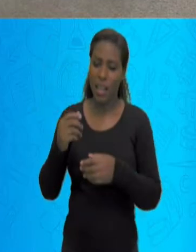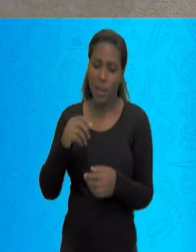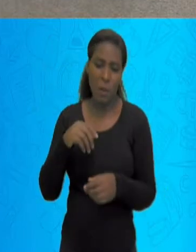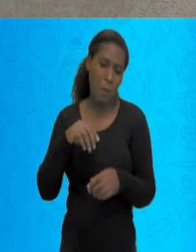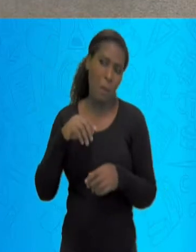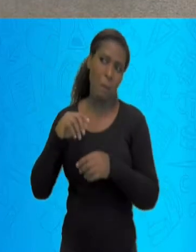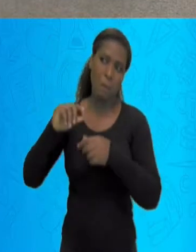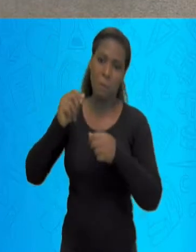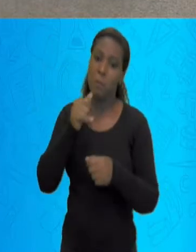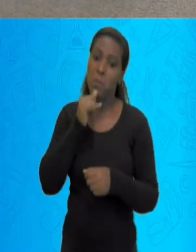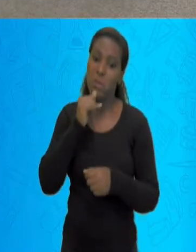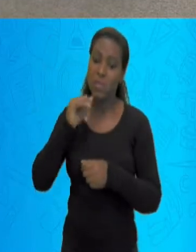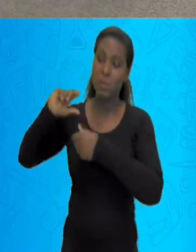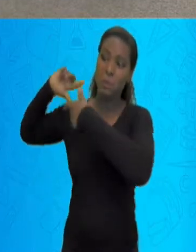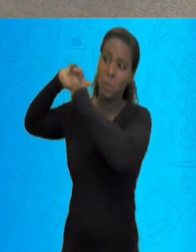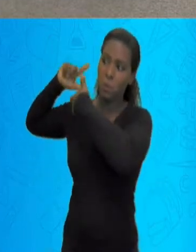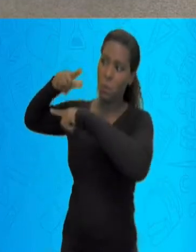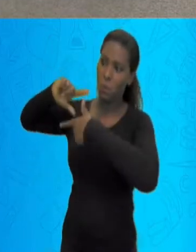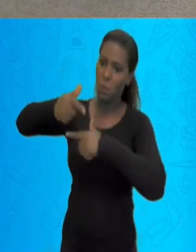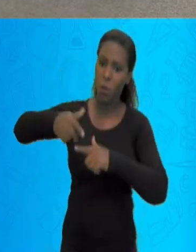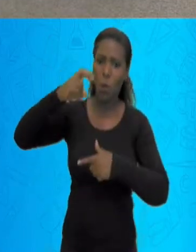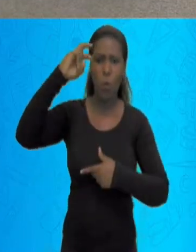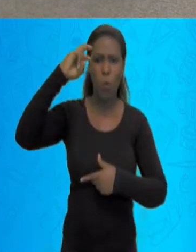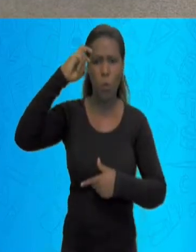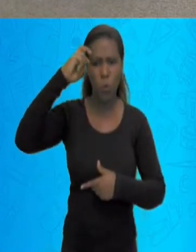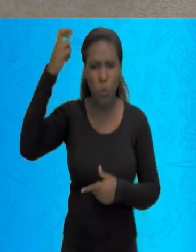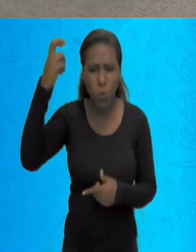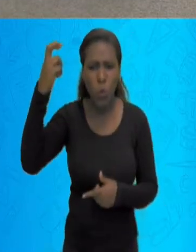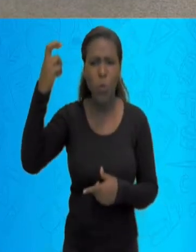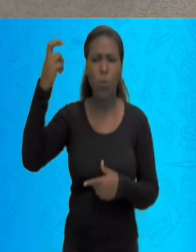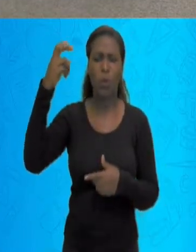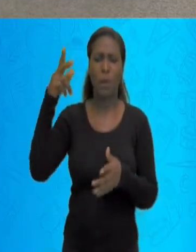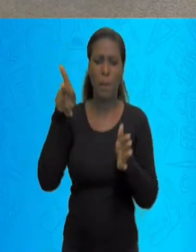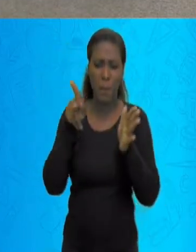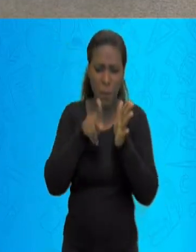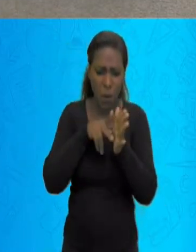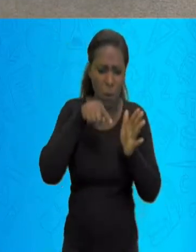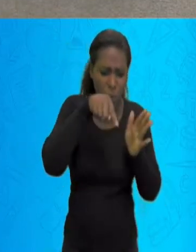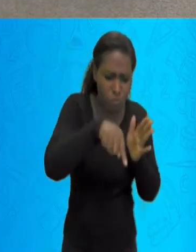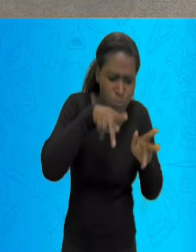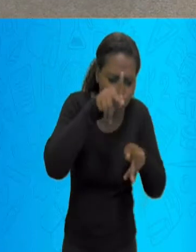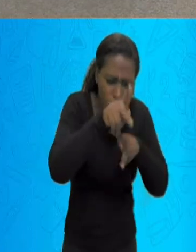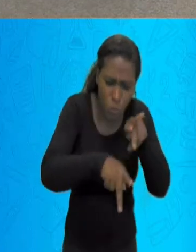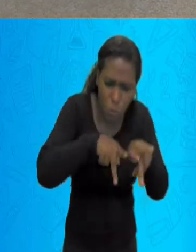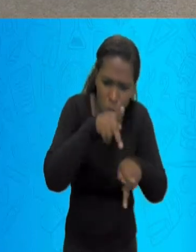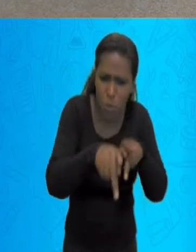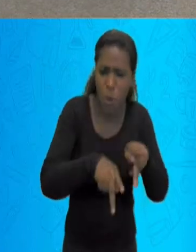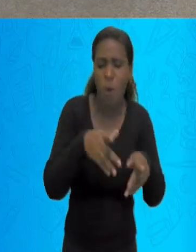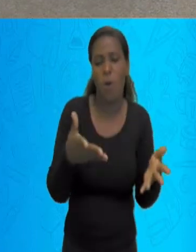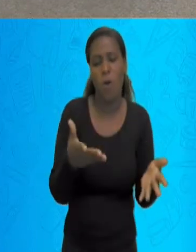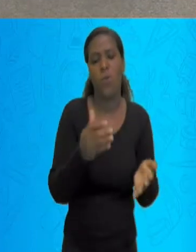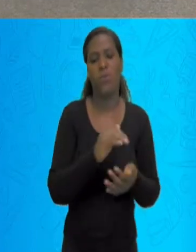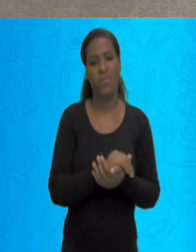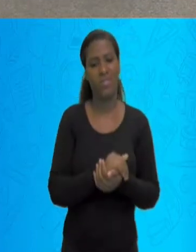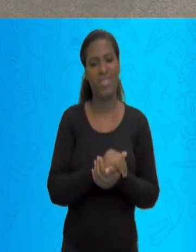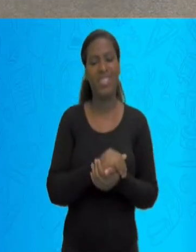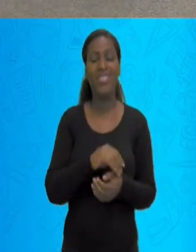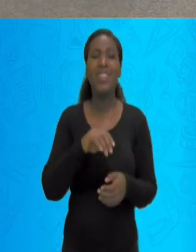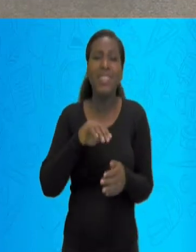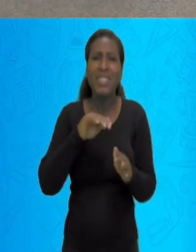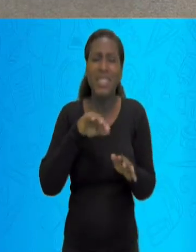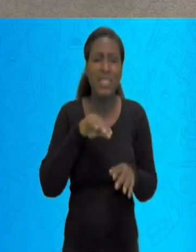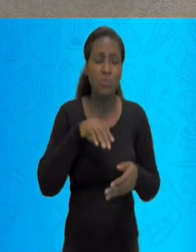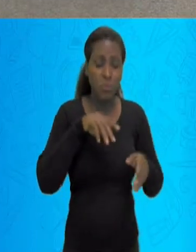um povo. Então, tudo que aquele povo trazia, tudo que aquele povo demonstrava, isso gerava um saber, gerava